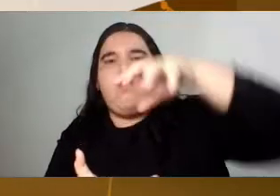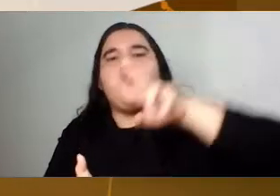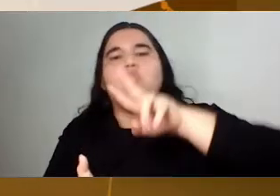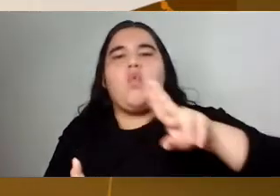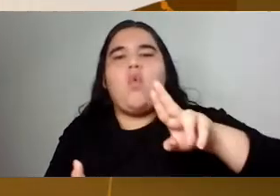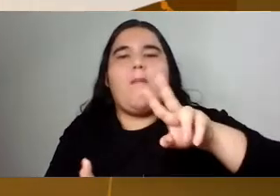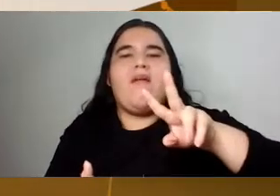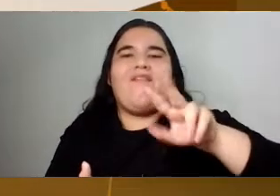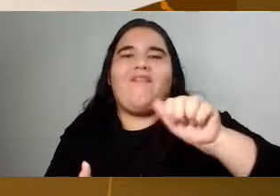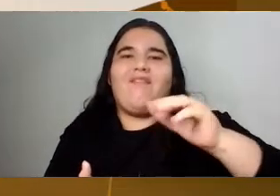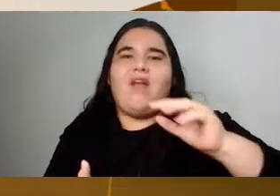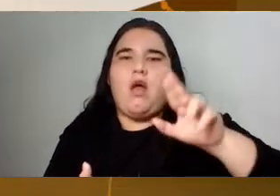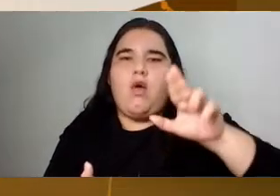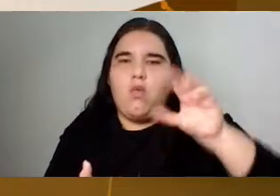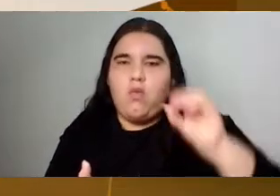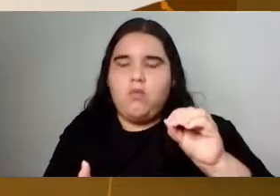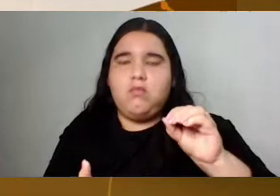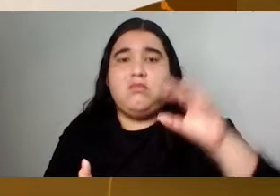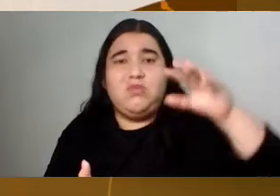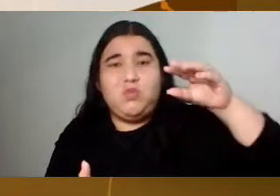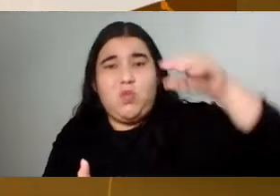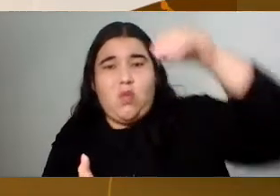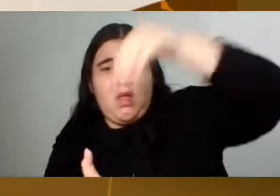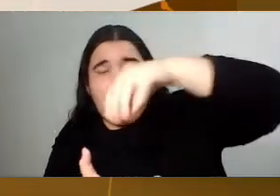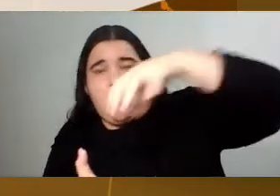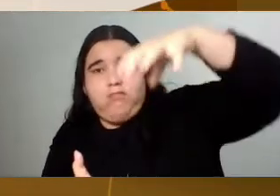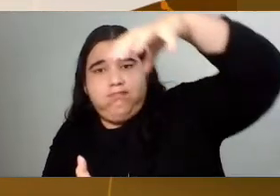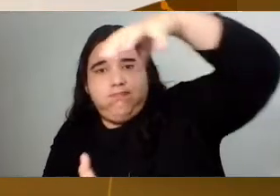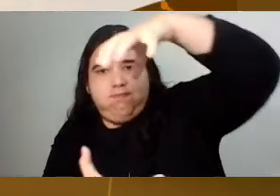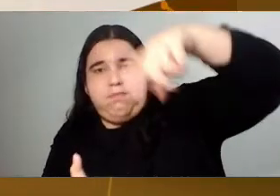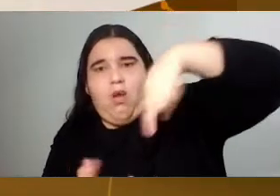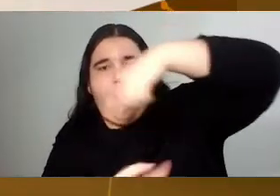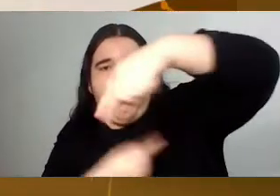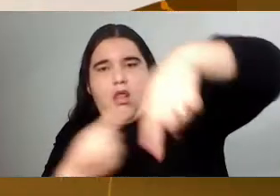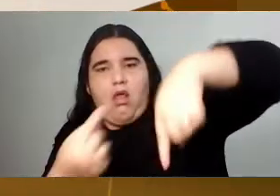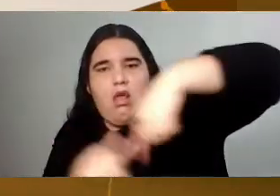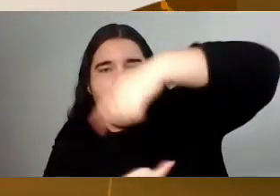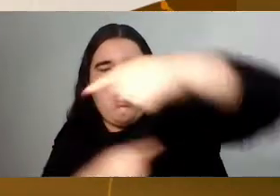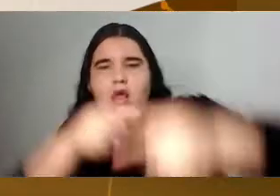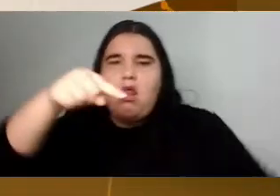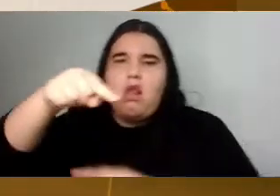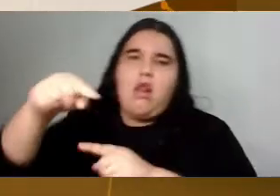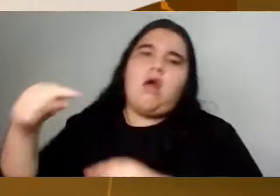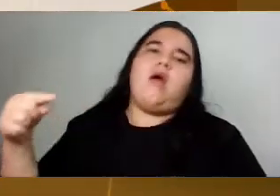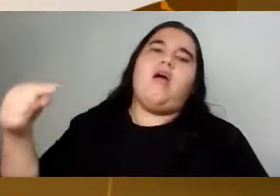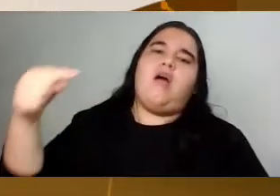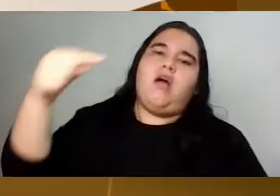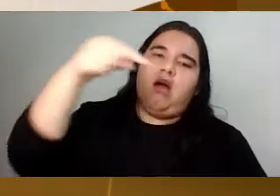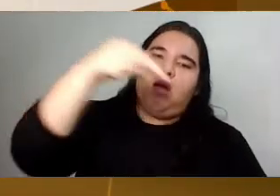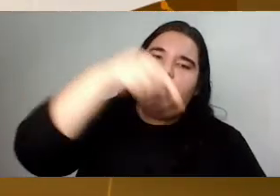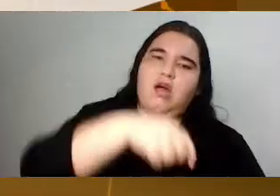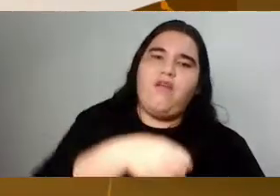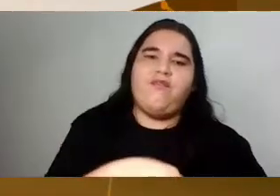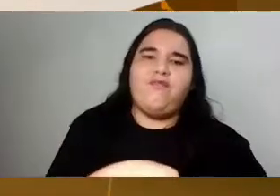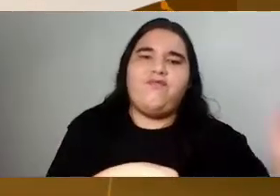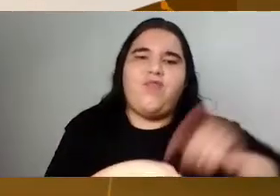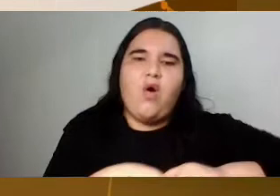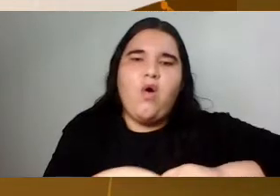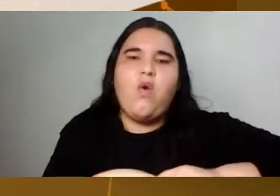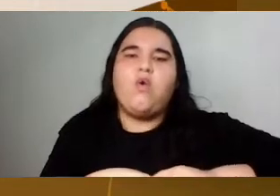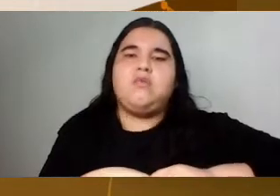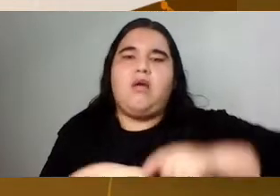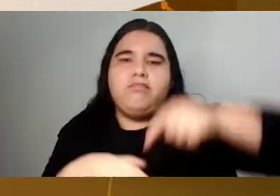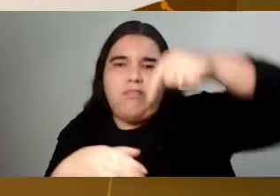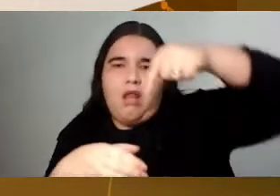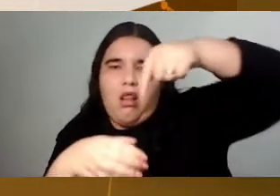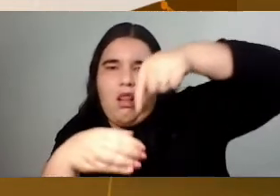né? E aí, ao entrar dentro da câmara de vácuo, o óleo circula, retornando para o transformador. Aqui é uma bomba de descarga que vai succionar e direcionar